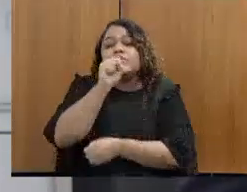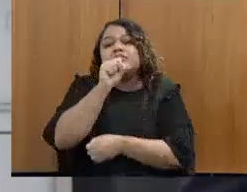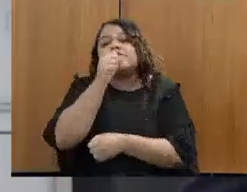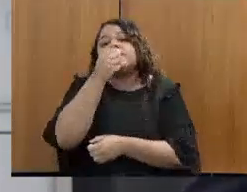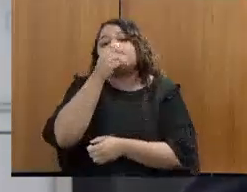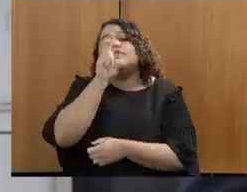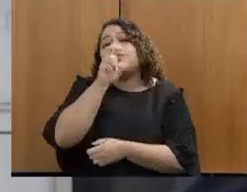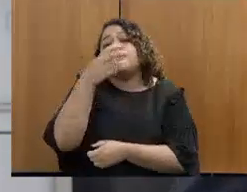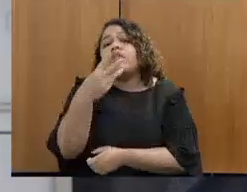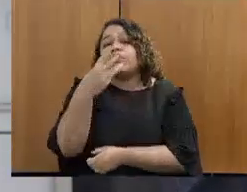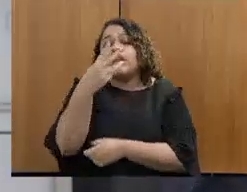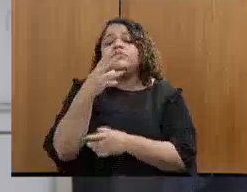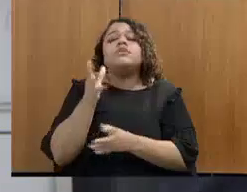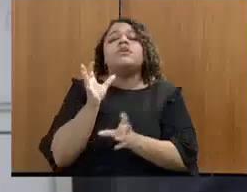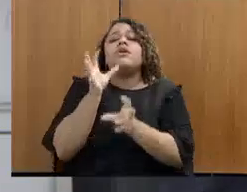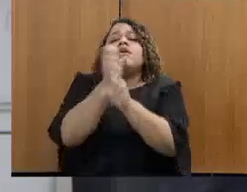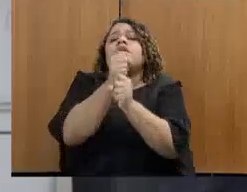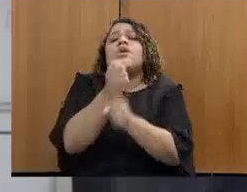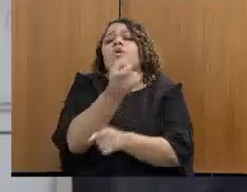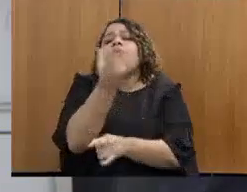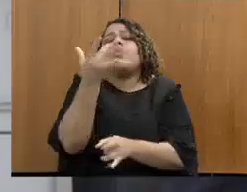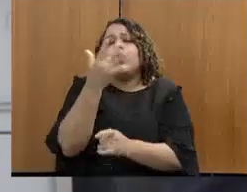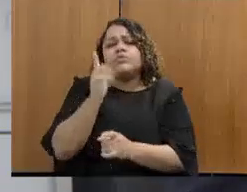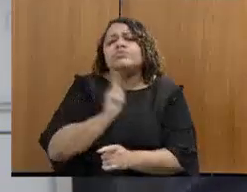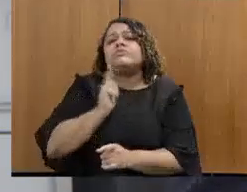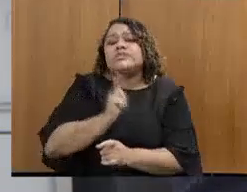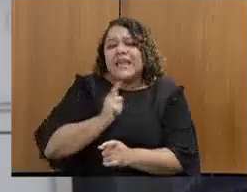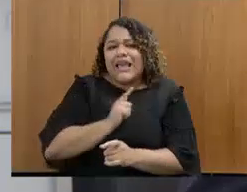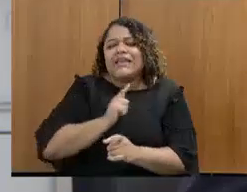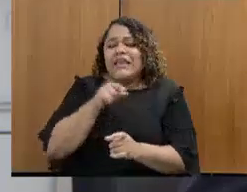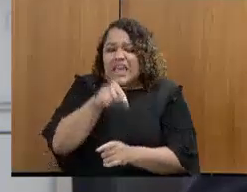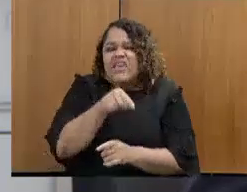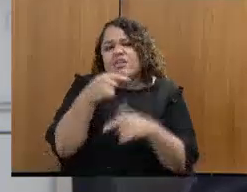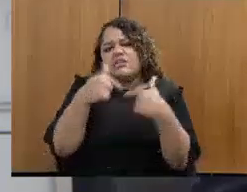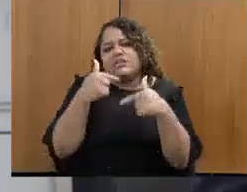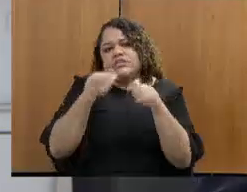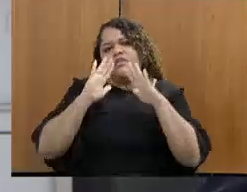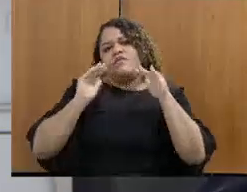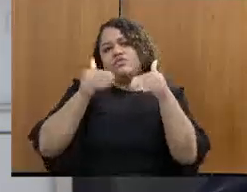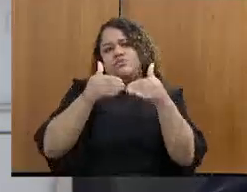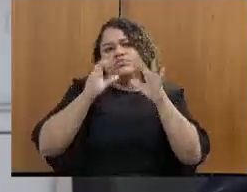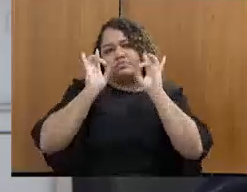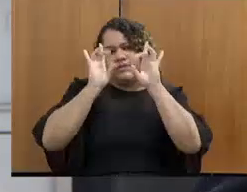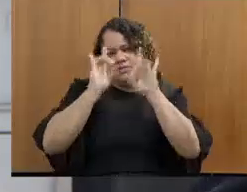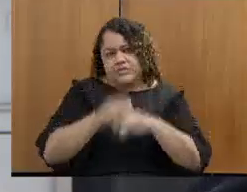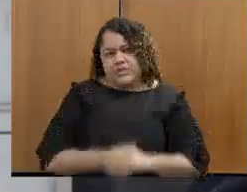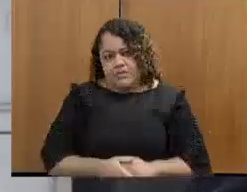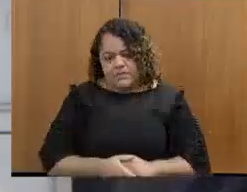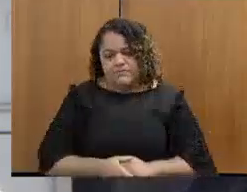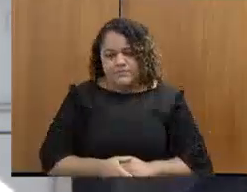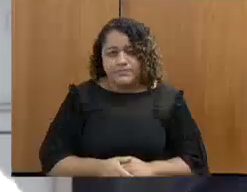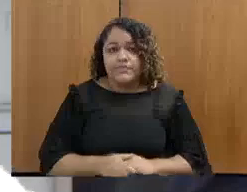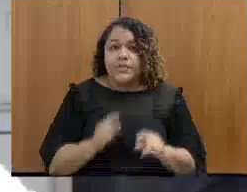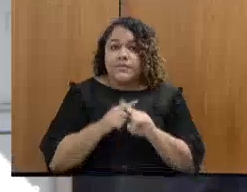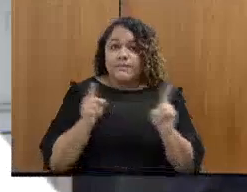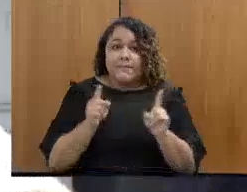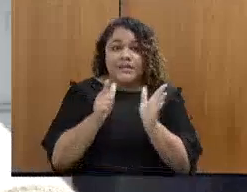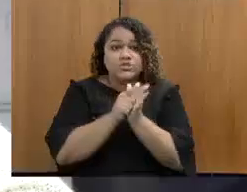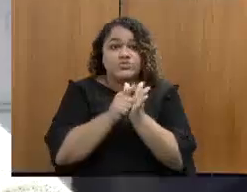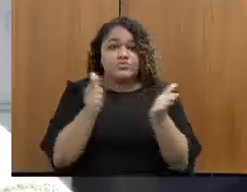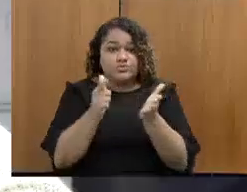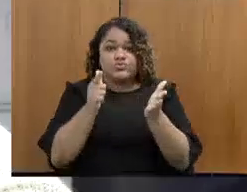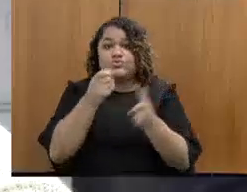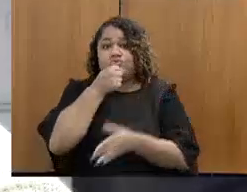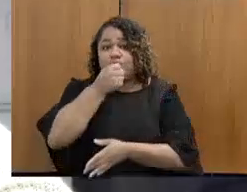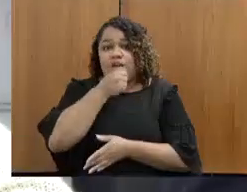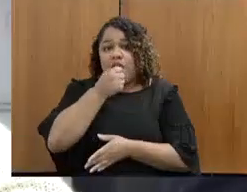por esse serviço especializado mas ainda assusta assim os jornais noticiário recentemente